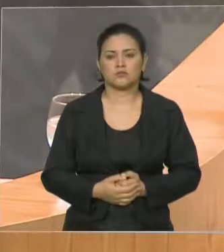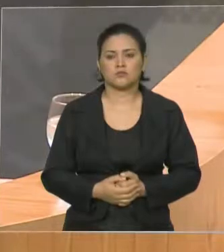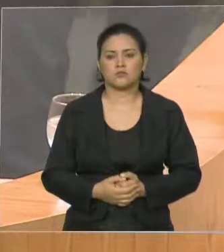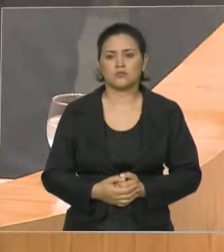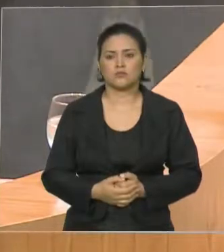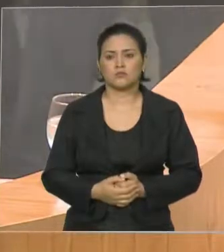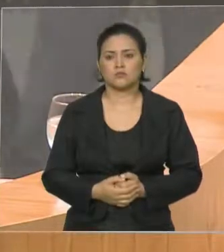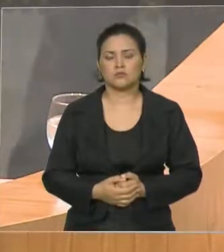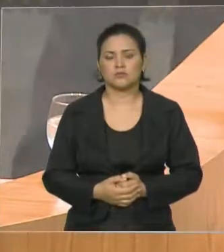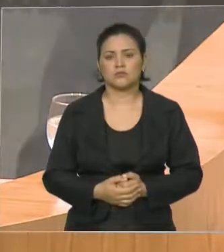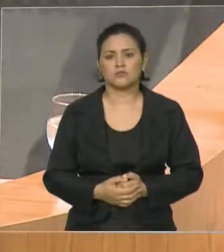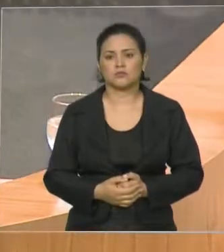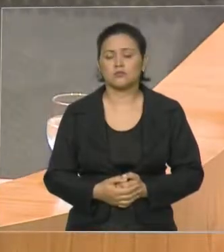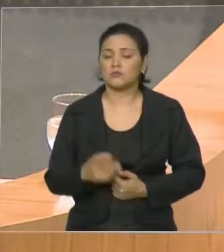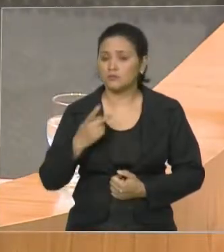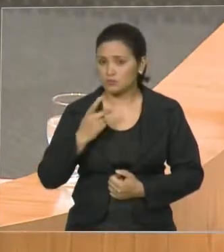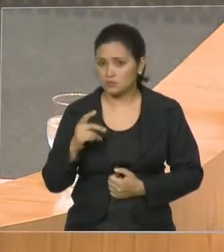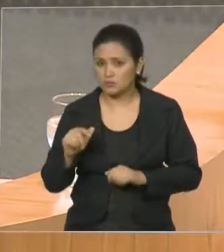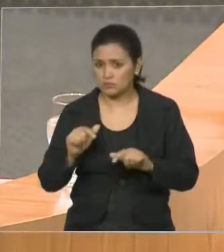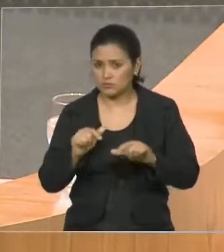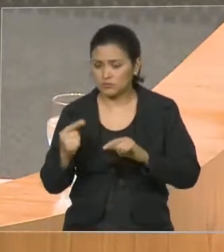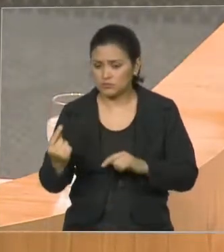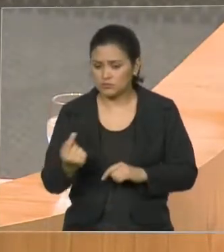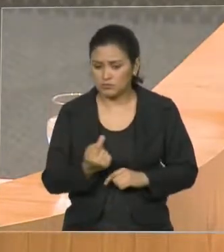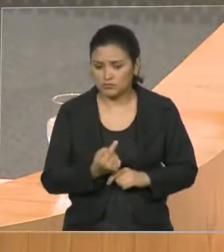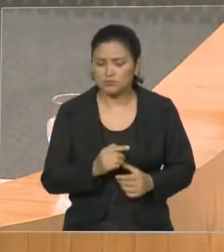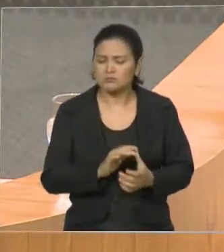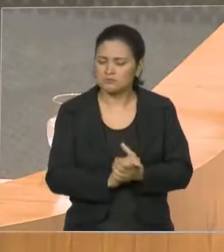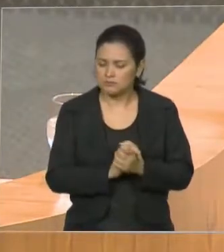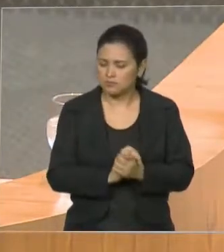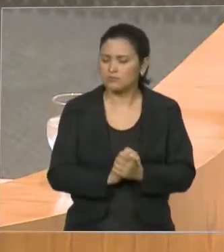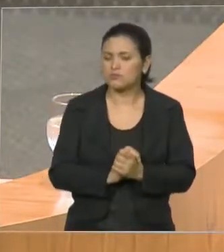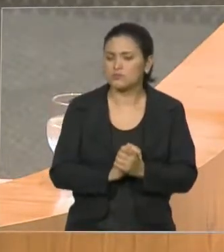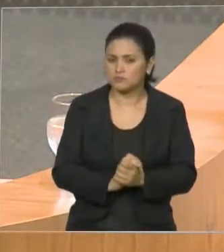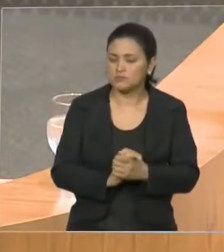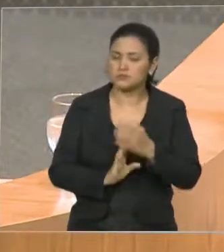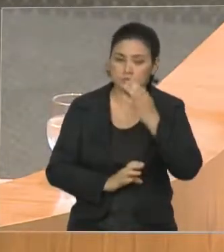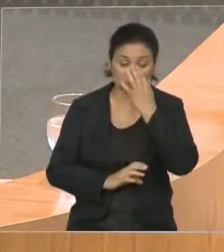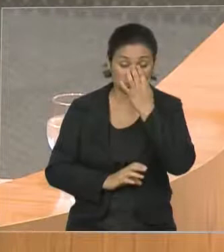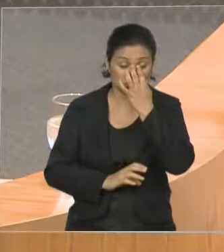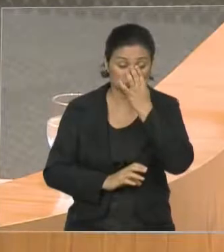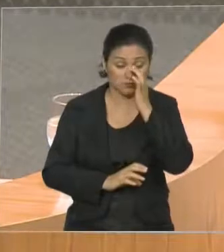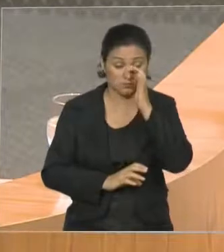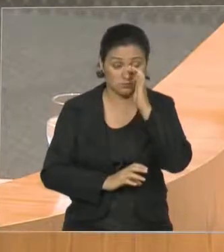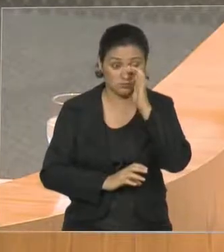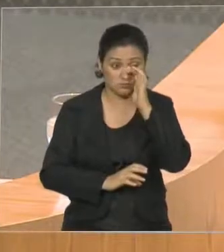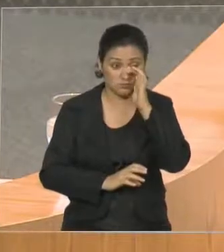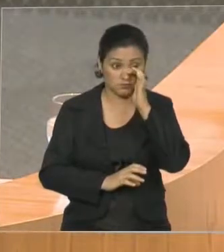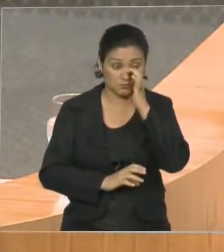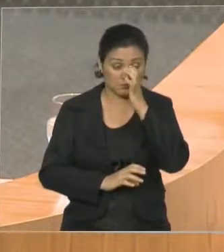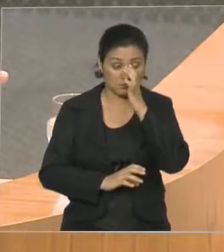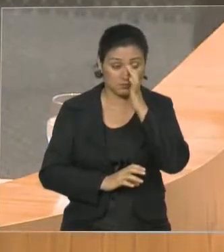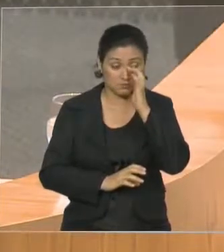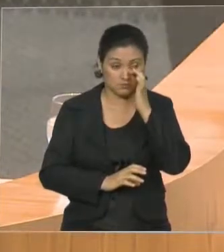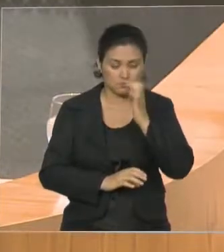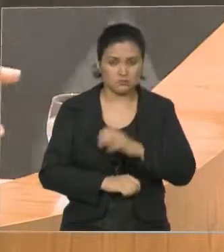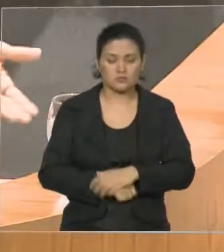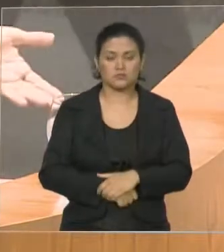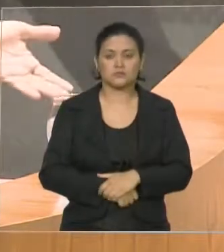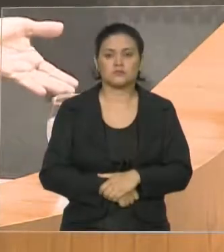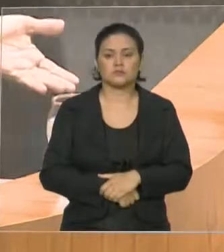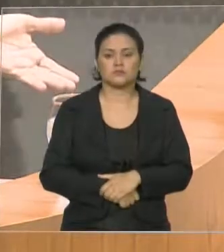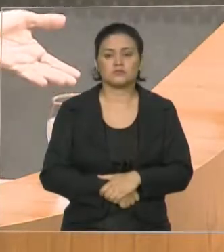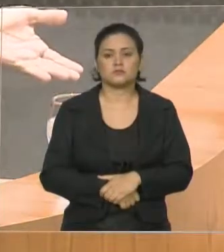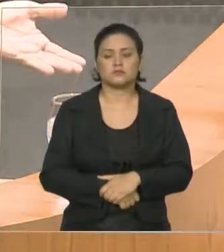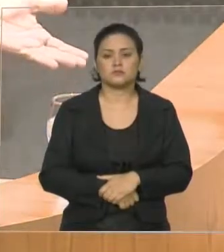ação de cada um deles. Louvável a ação de cada um deles em defesa do governo. E, por exemplo, o